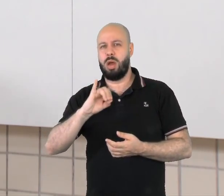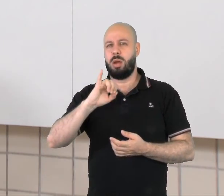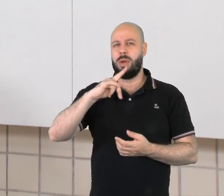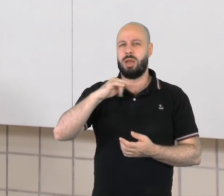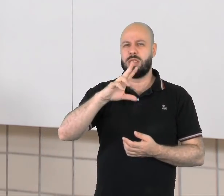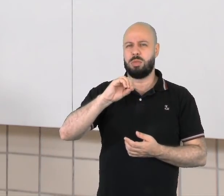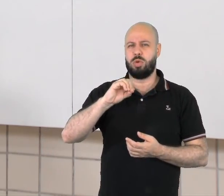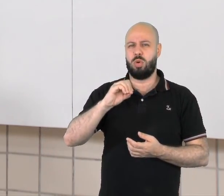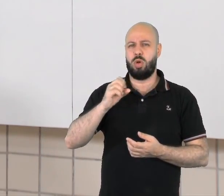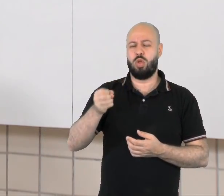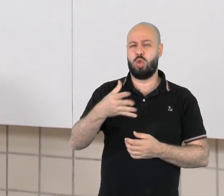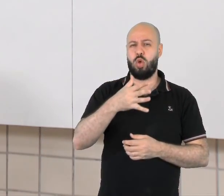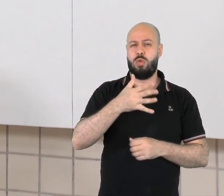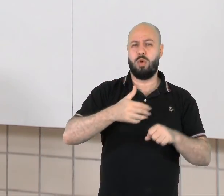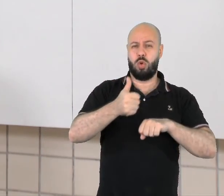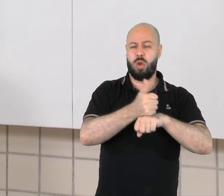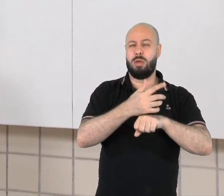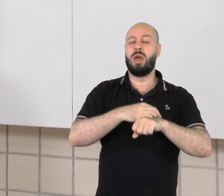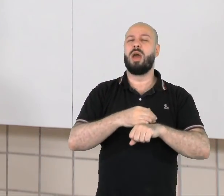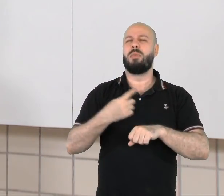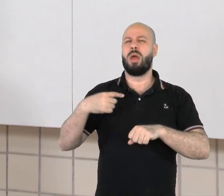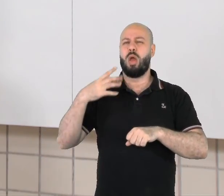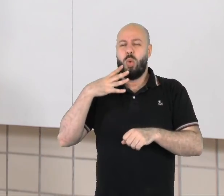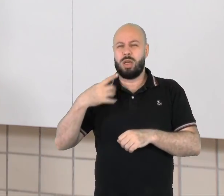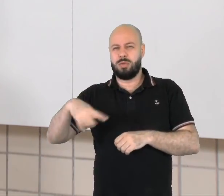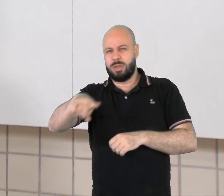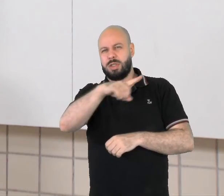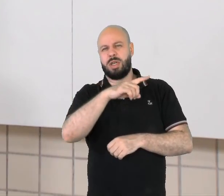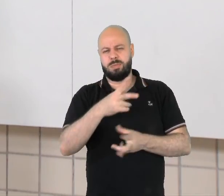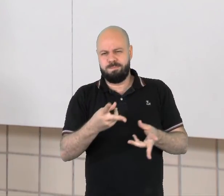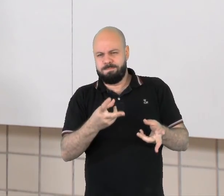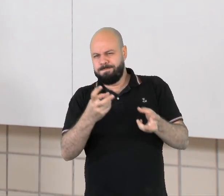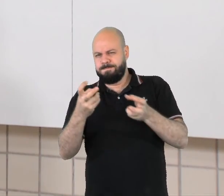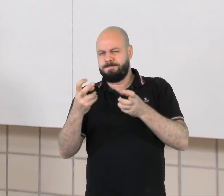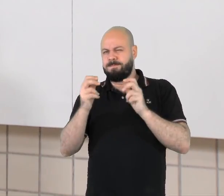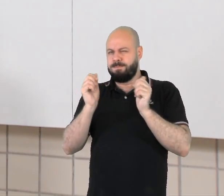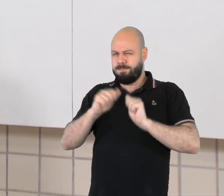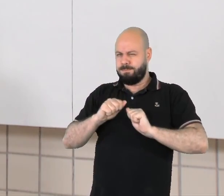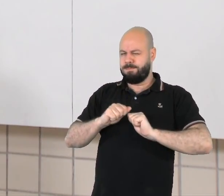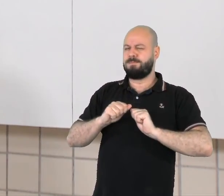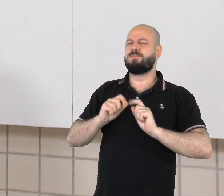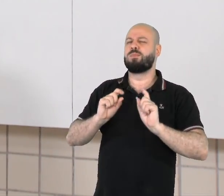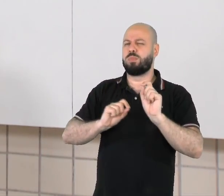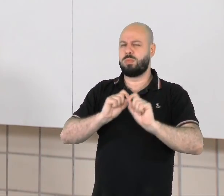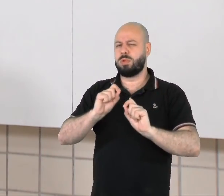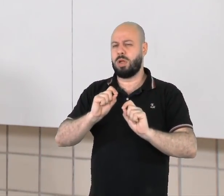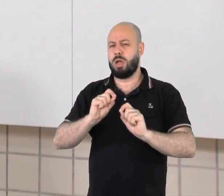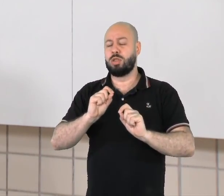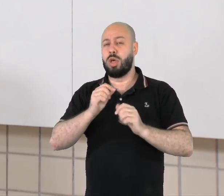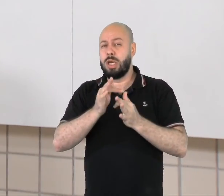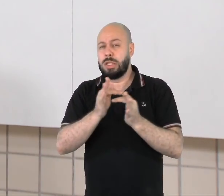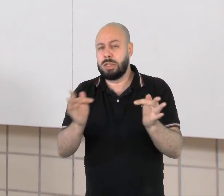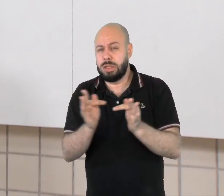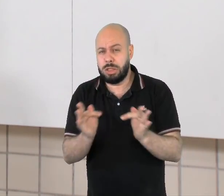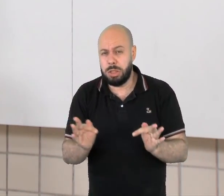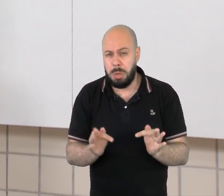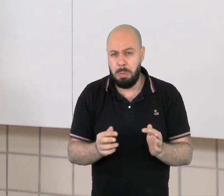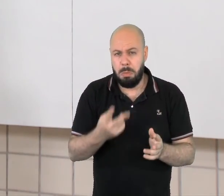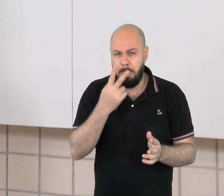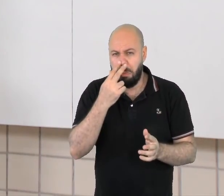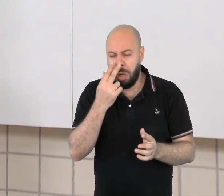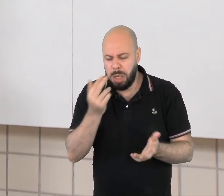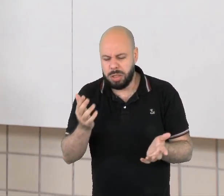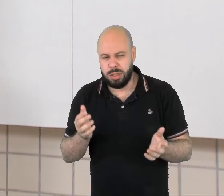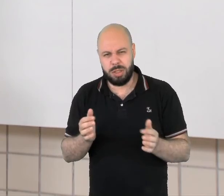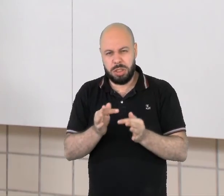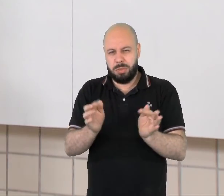o neocolonialismo, eu acredito que vocês tenham observado que não é tão simples quanto parece, mas também não é